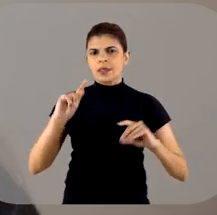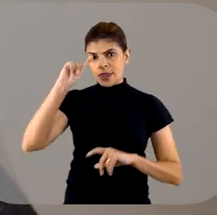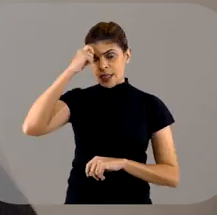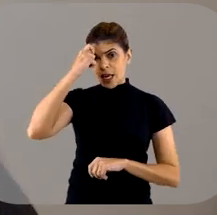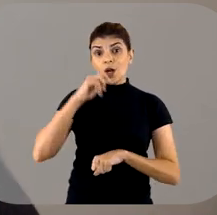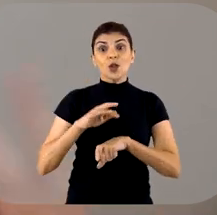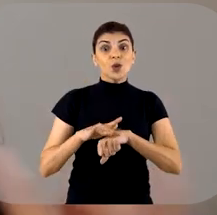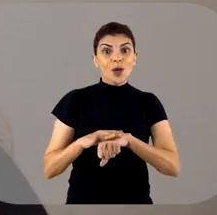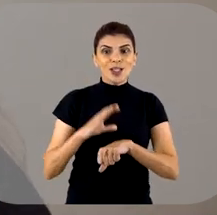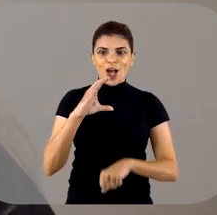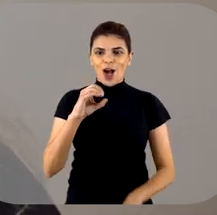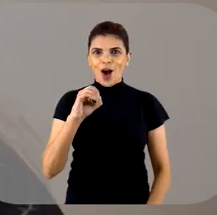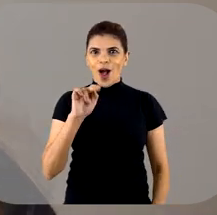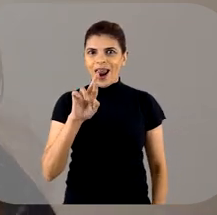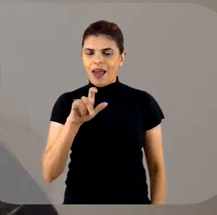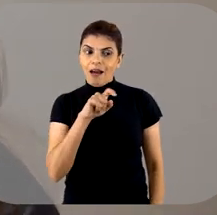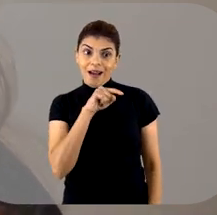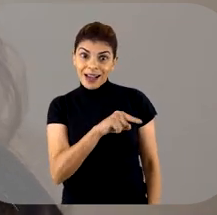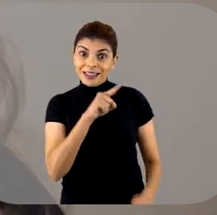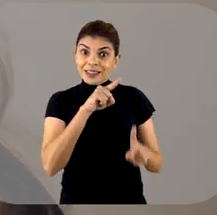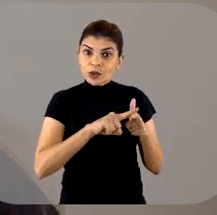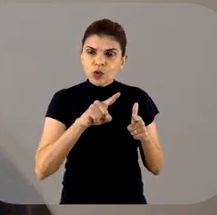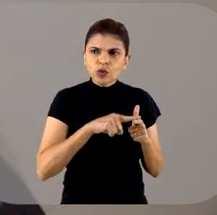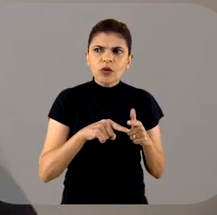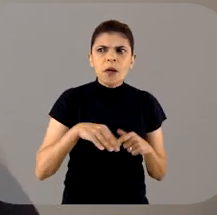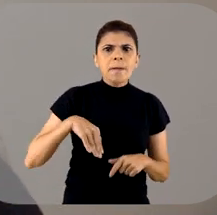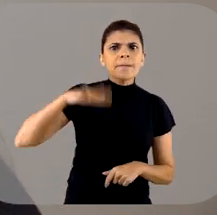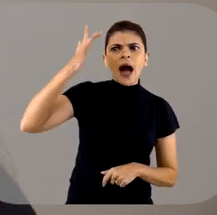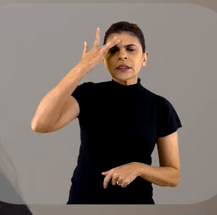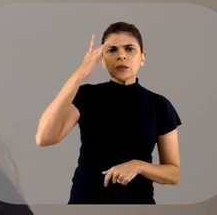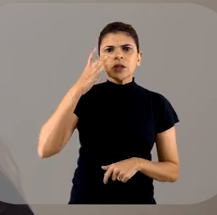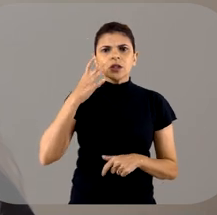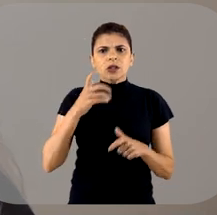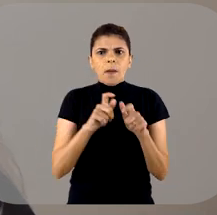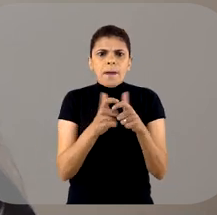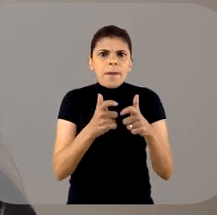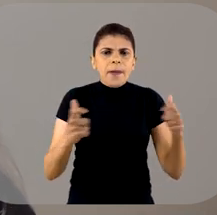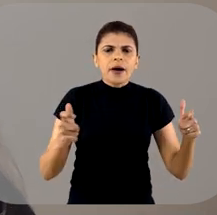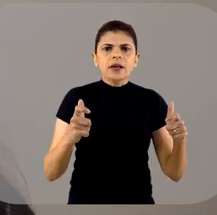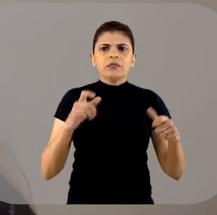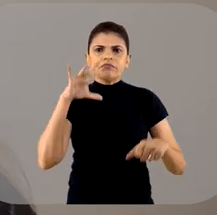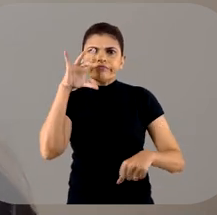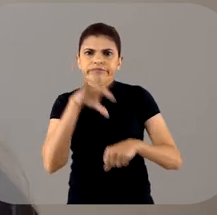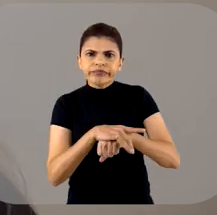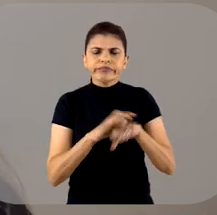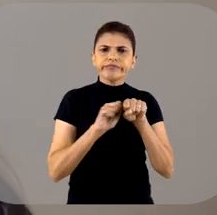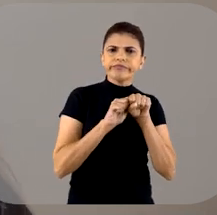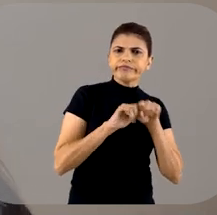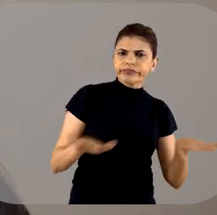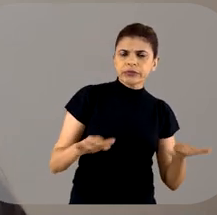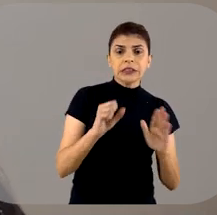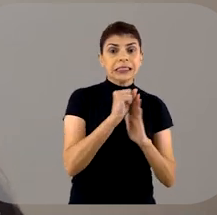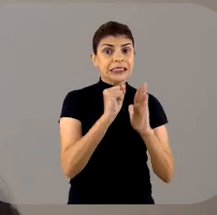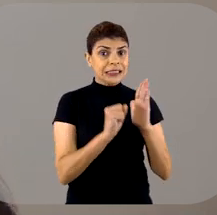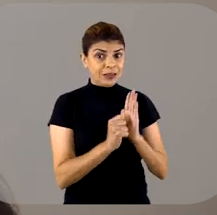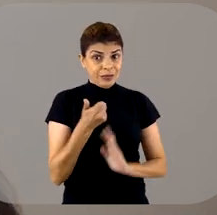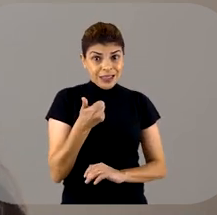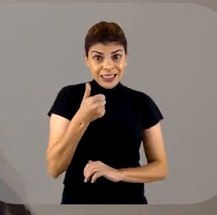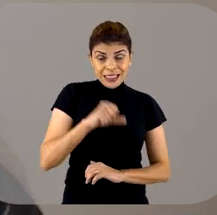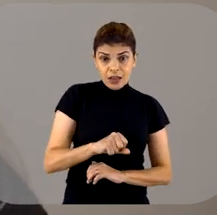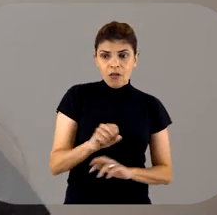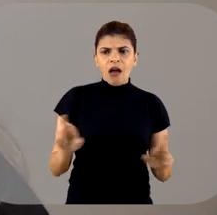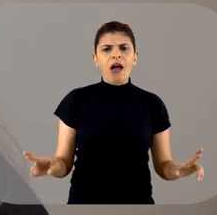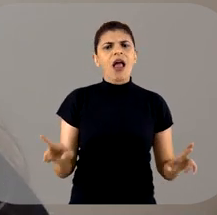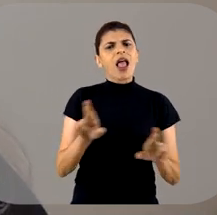cólera. Quer dizer, essa questão, né, de quem eram os mais atingidos pelas doenças e epidemias no século